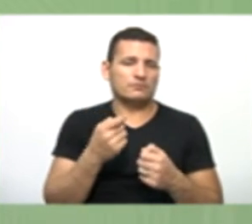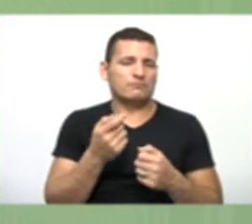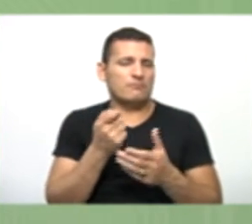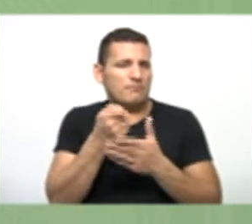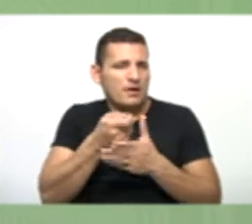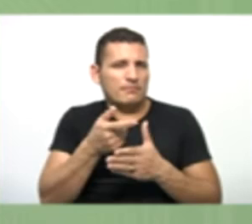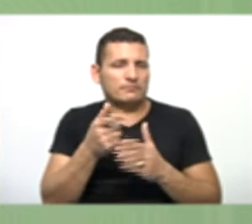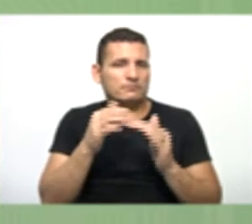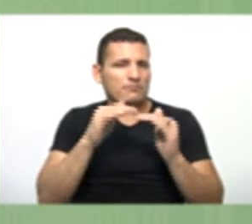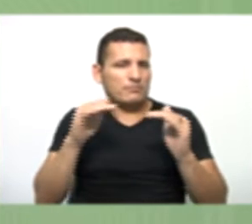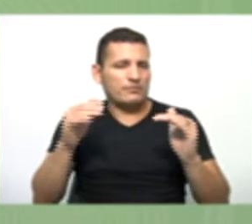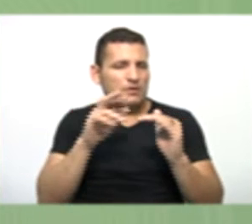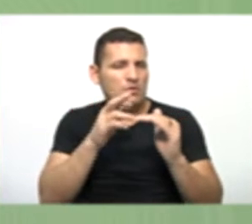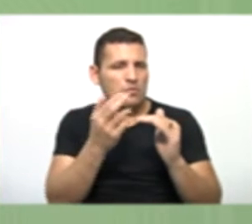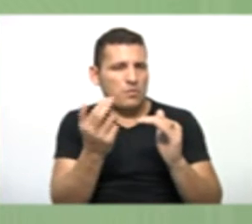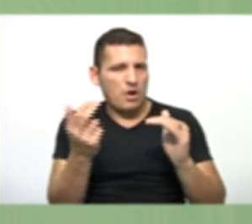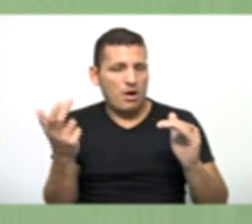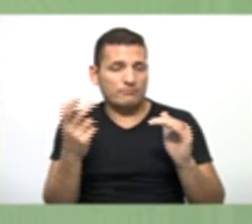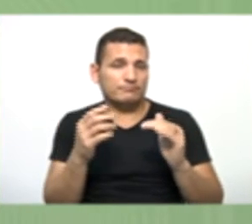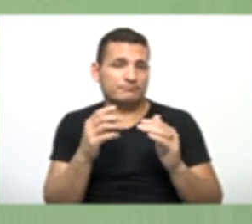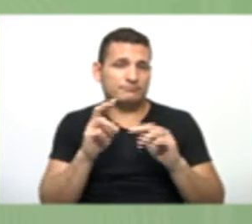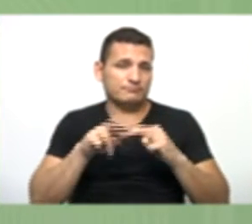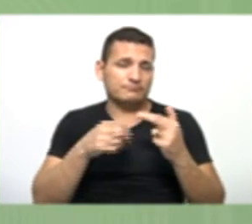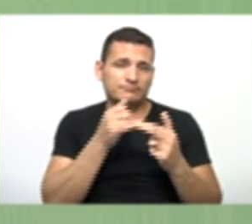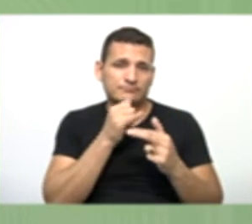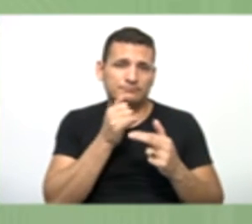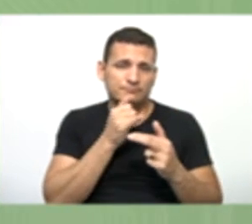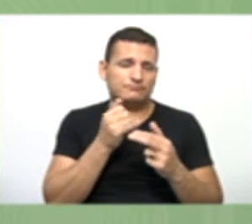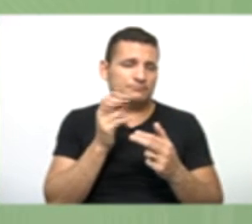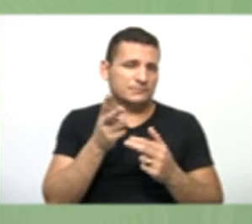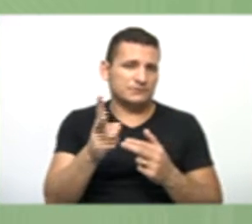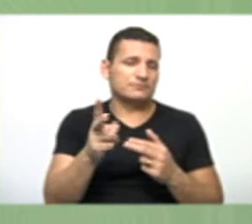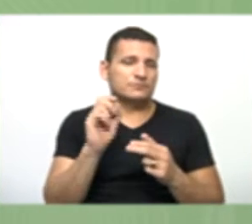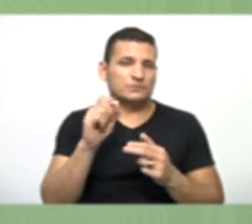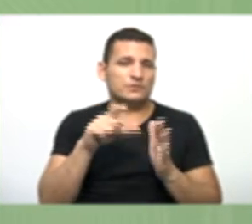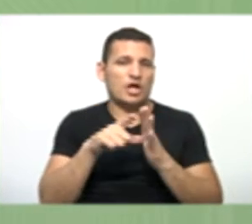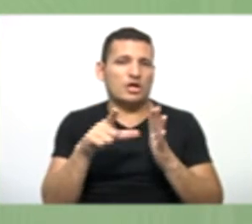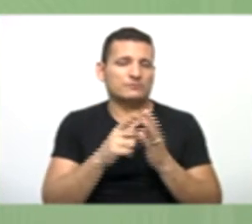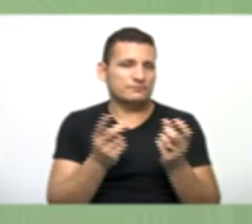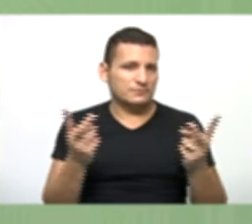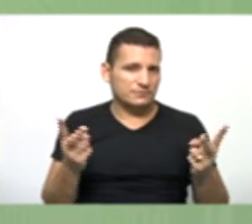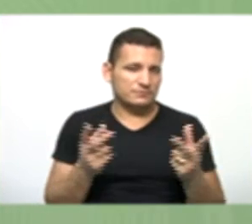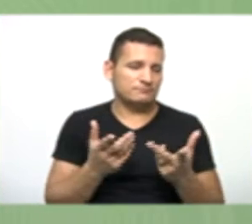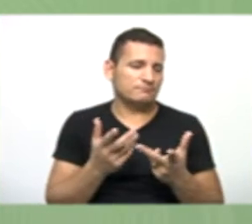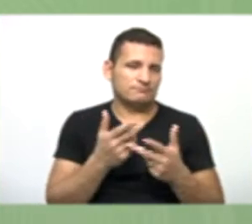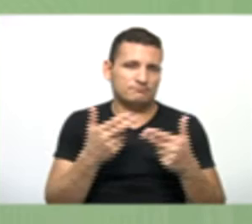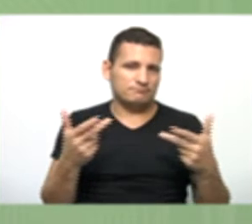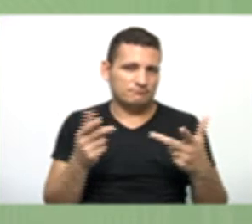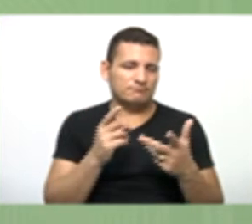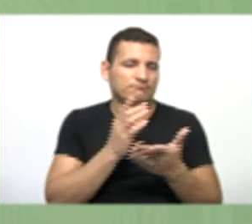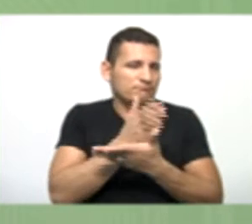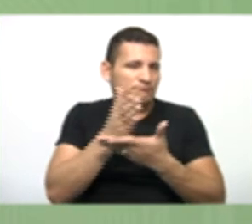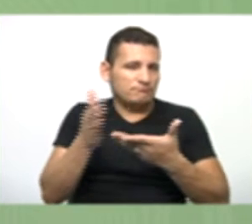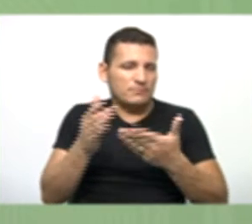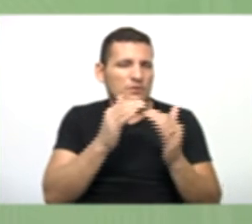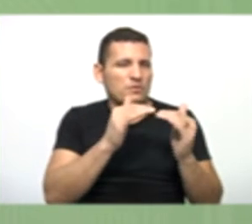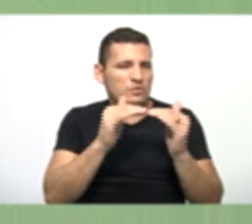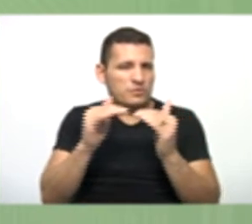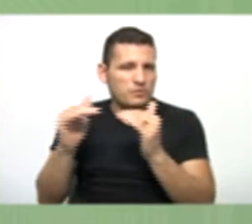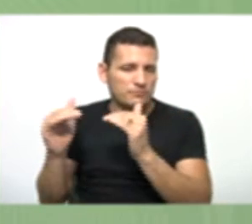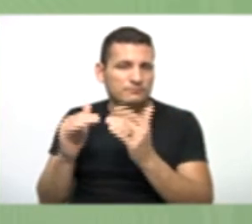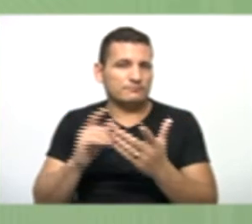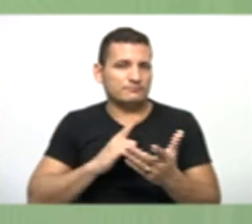que a gente sempre dá um exemplo de lojas que vendem eletrodoméstico, que você parcelas iguais. Mas não é só isso, ok? Tem uma infinidade de